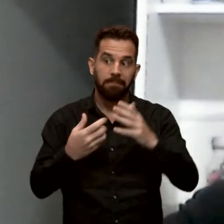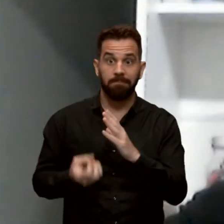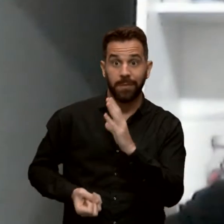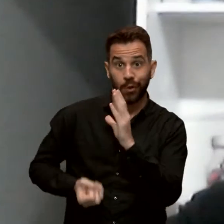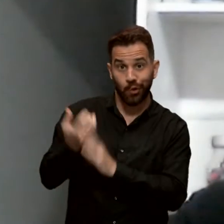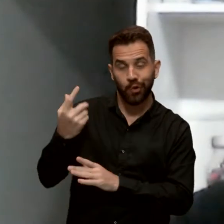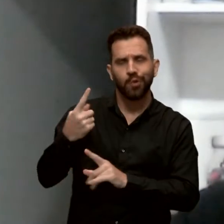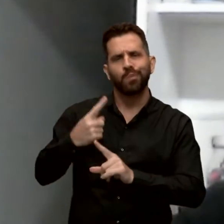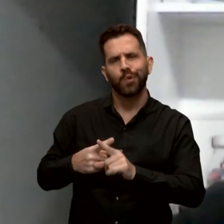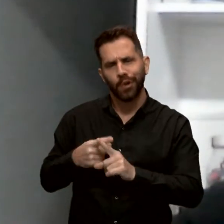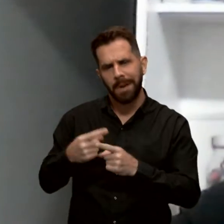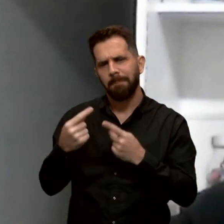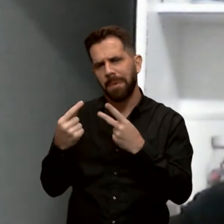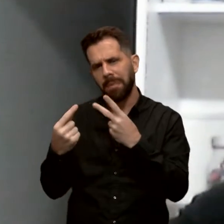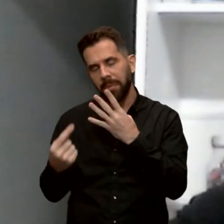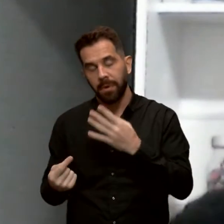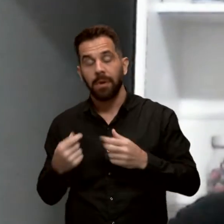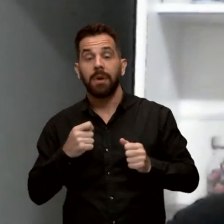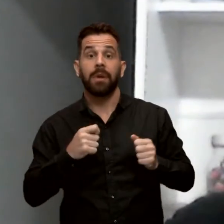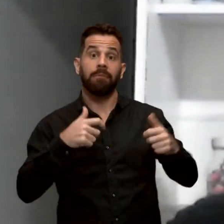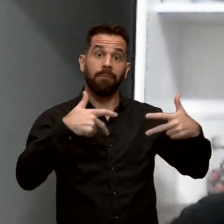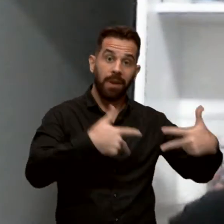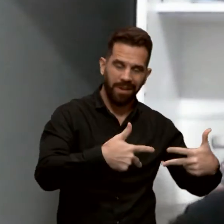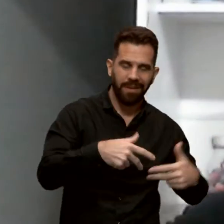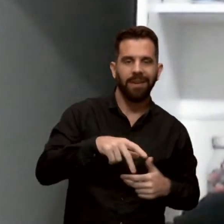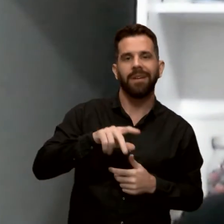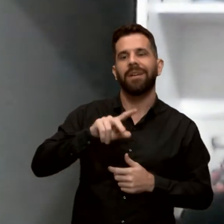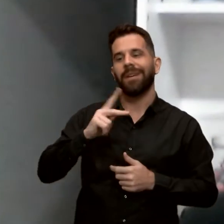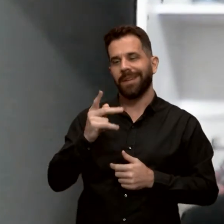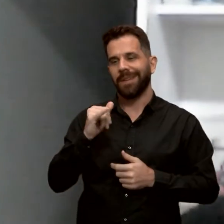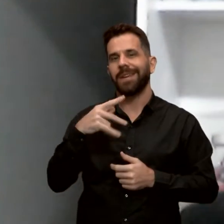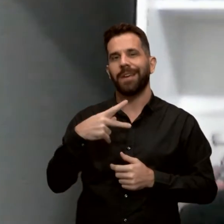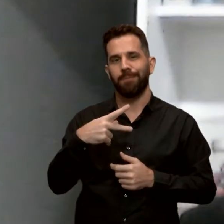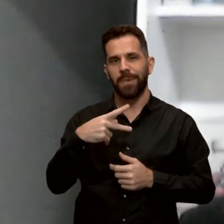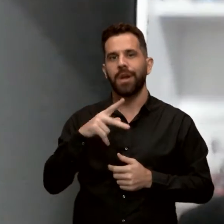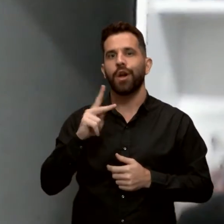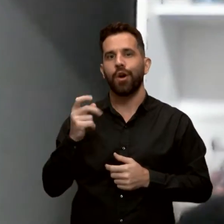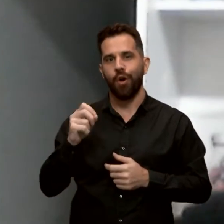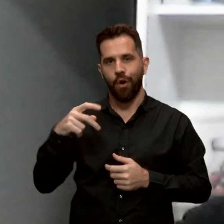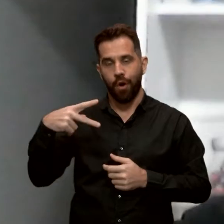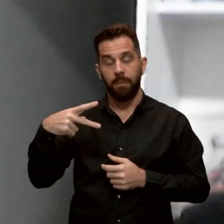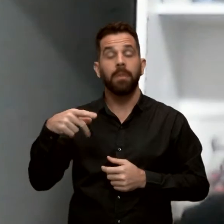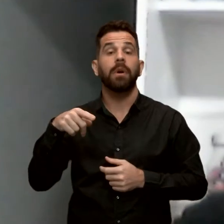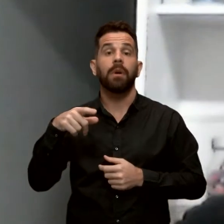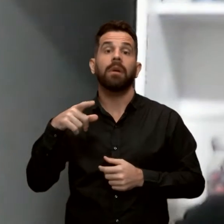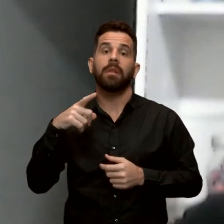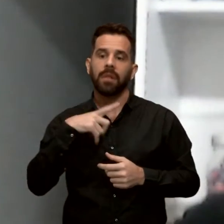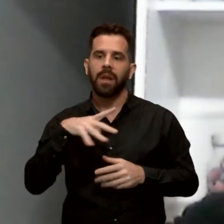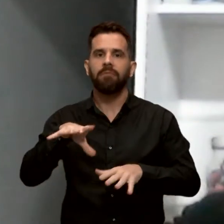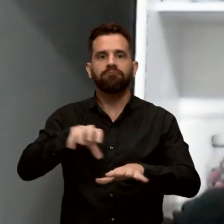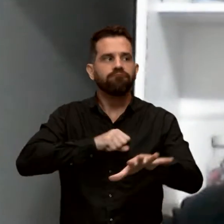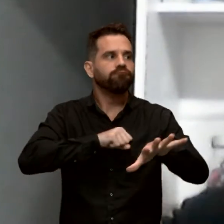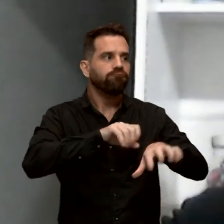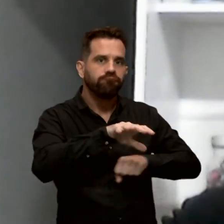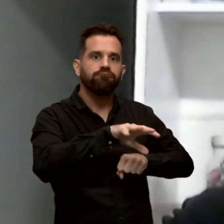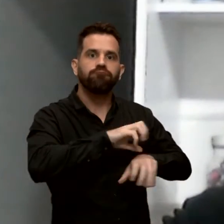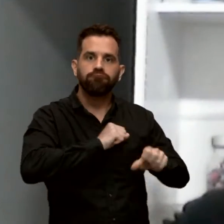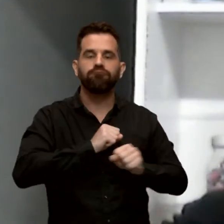o hip hop e, sobretudo, o rap, eles foram absorvendo elementos relacionados às mídias